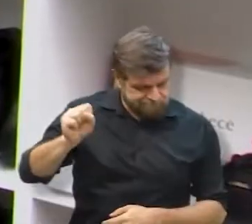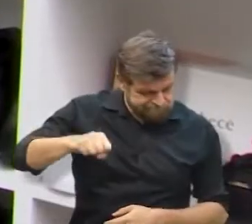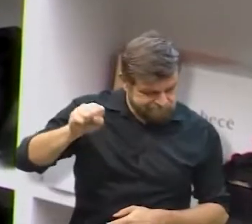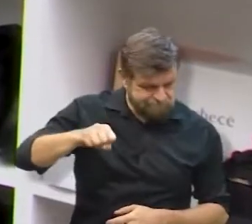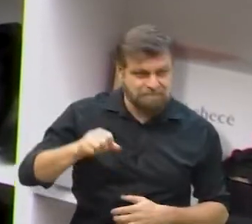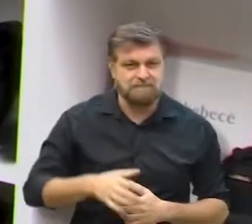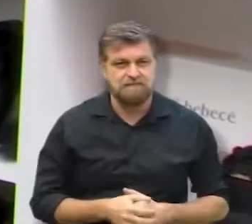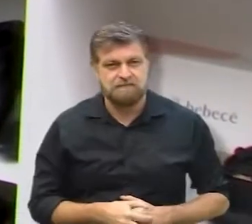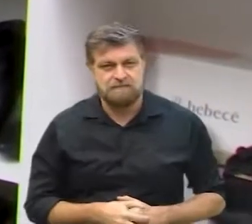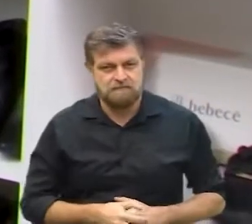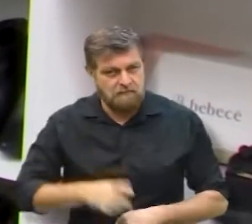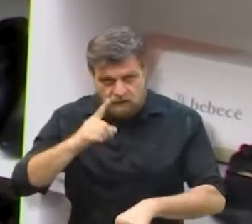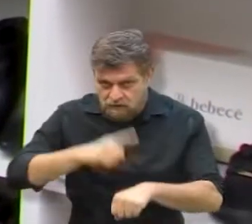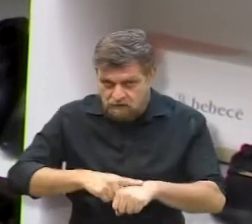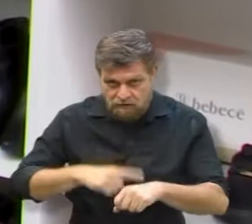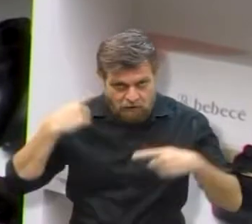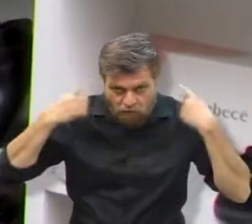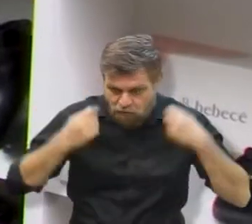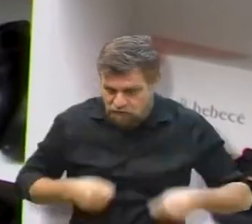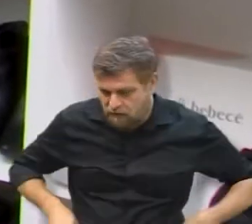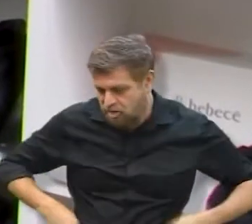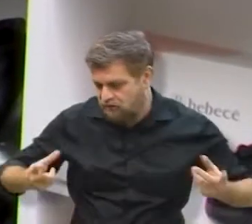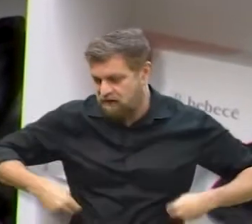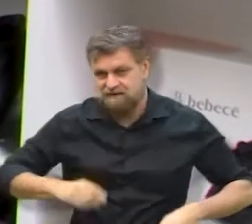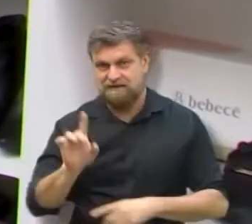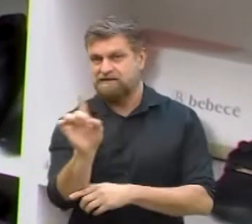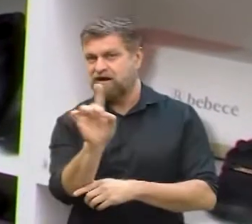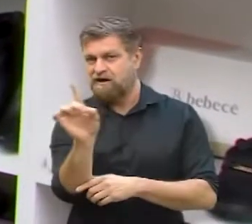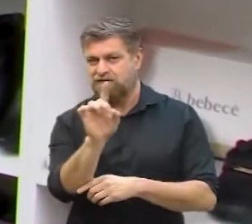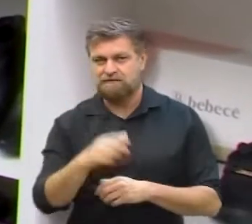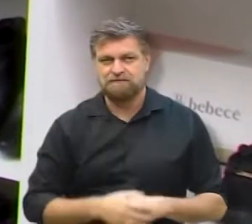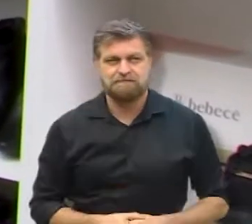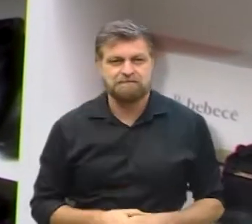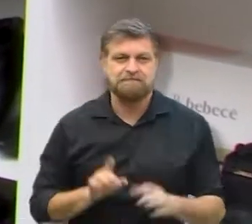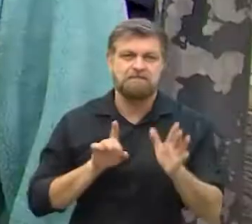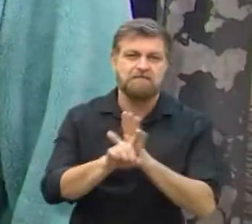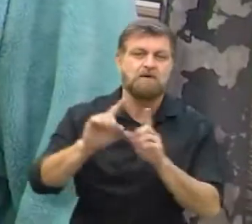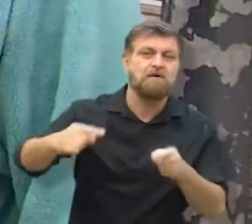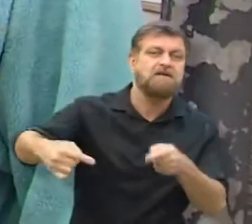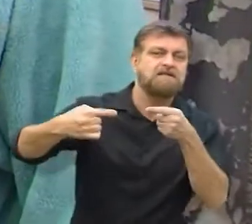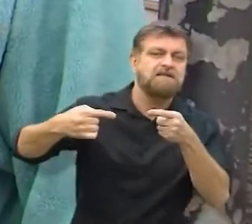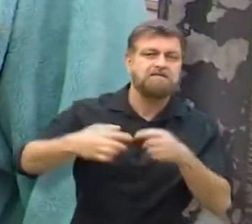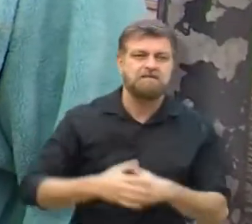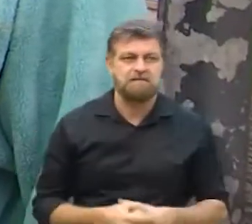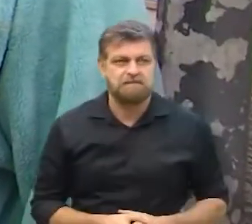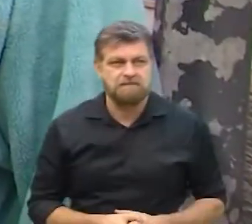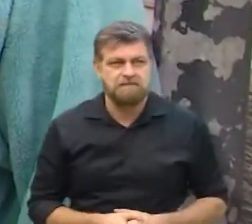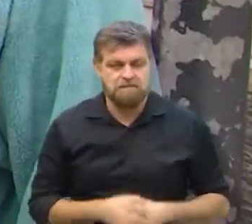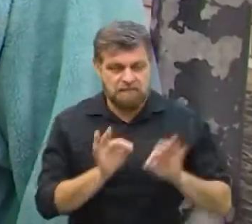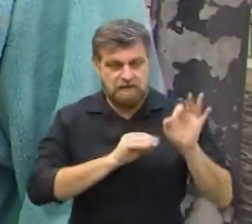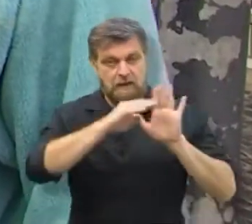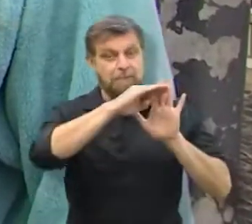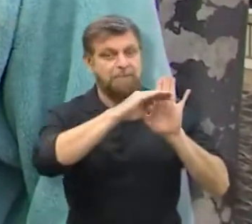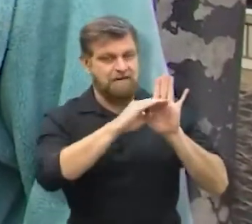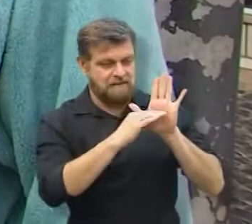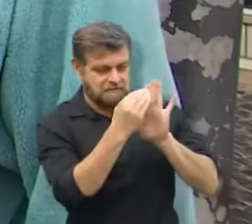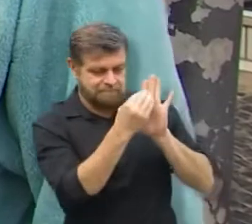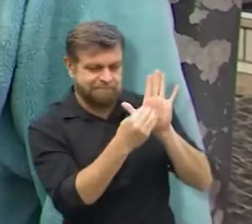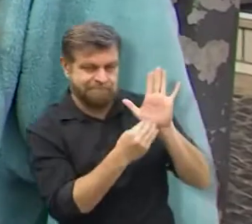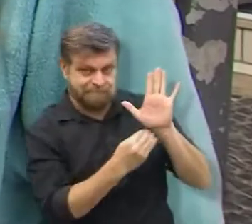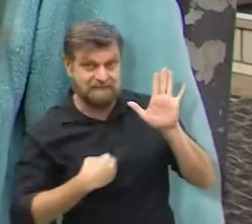dar uma segurada sim, tem que dar sim. Não é momento de fazer loucura. Não, não é. E aí, qual que é o desafio agora?